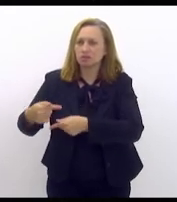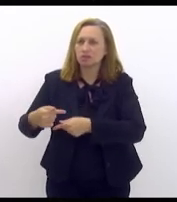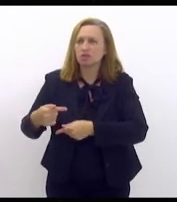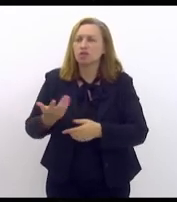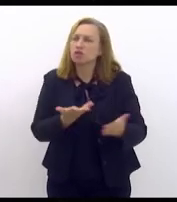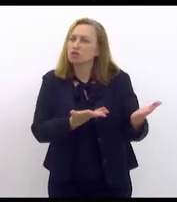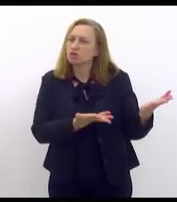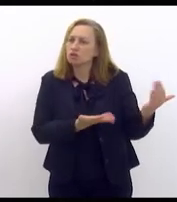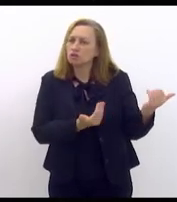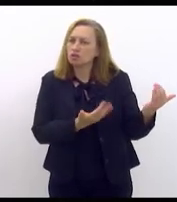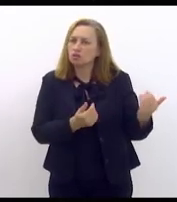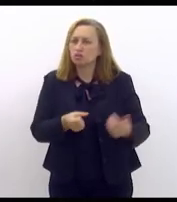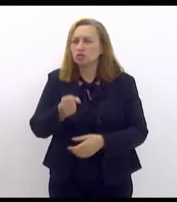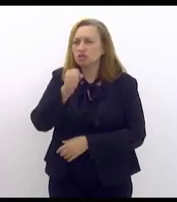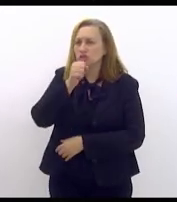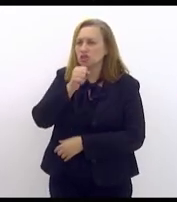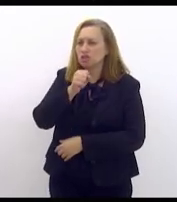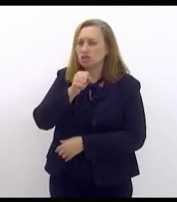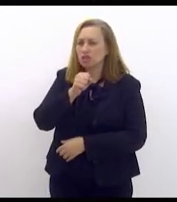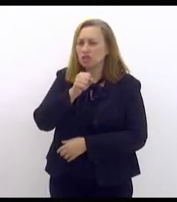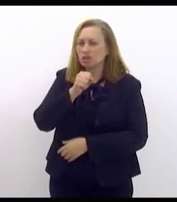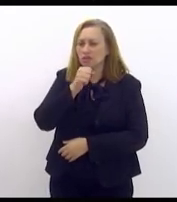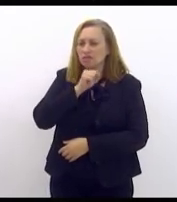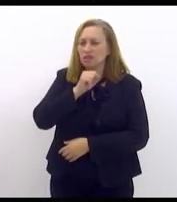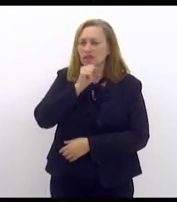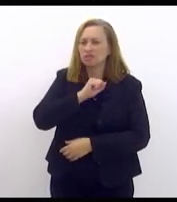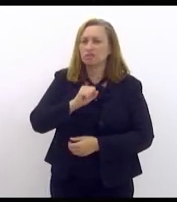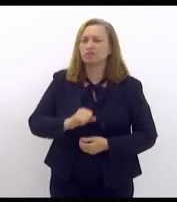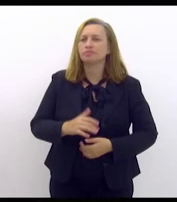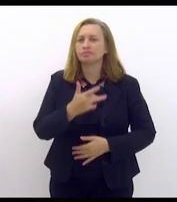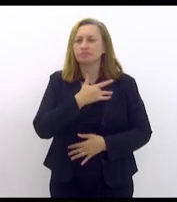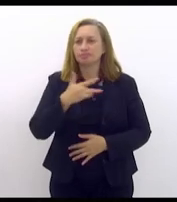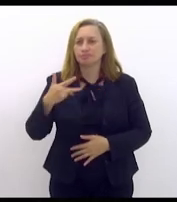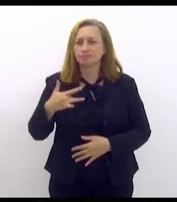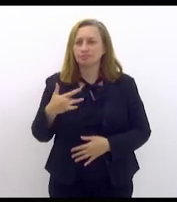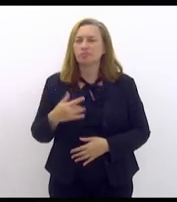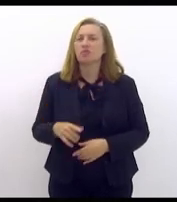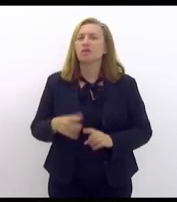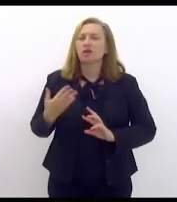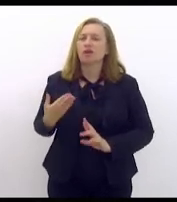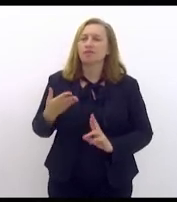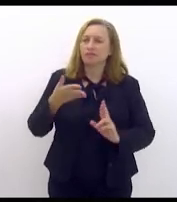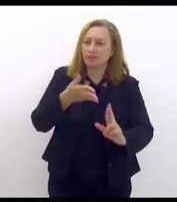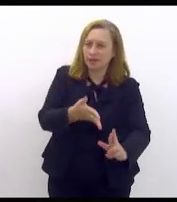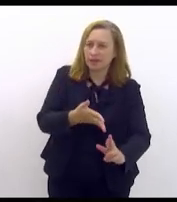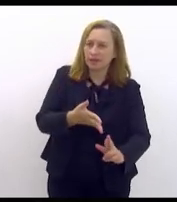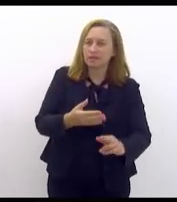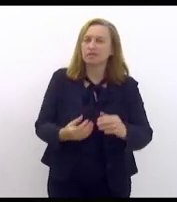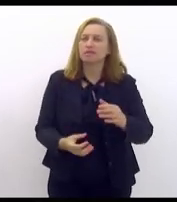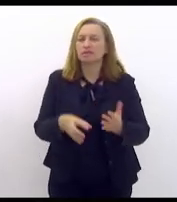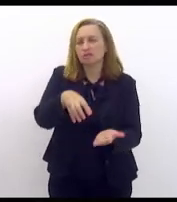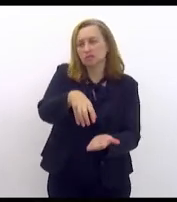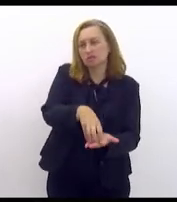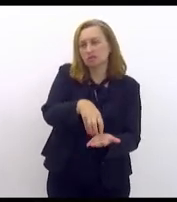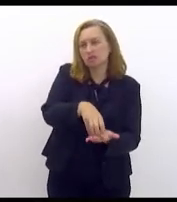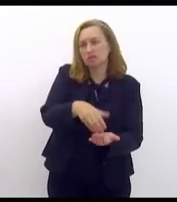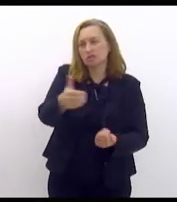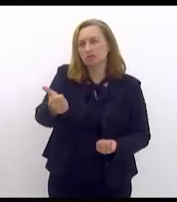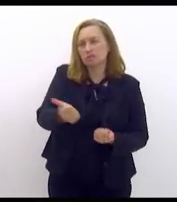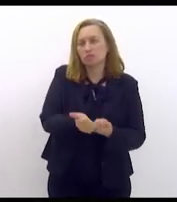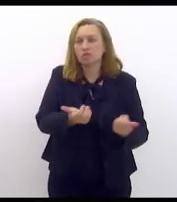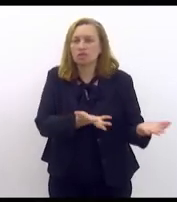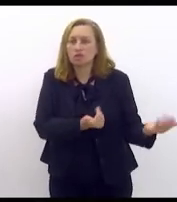Saudável. Estão sendo reabertos os Centros de Referência da Juventude, os CRJs, e eu gostaria aqui